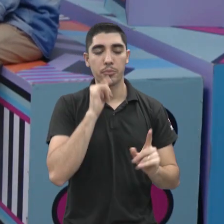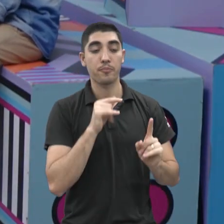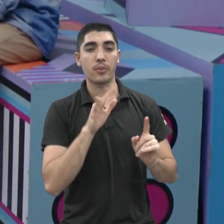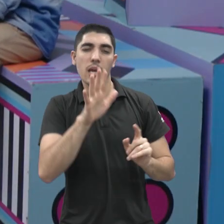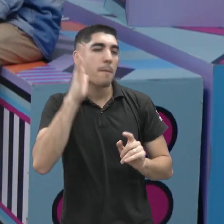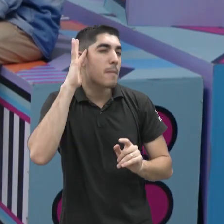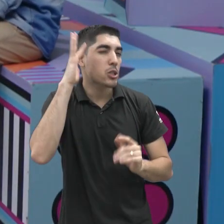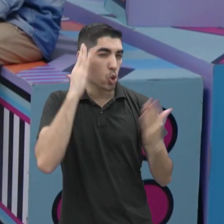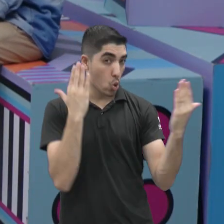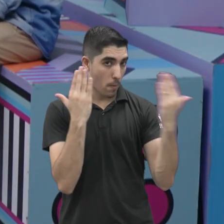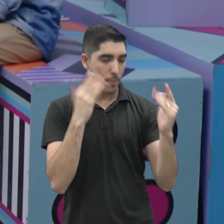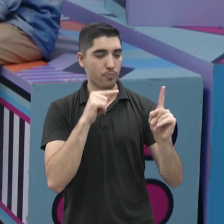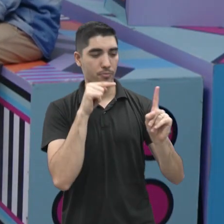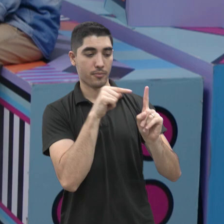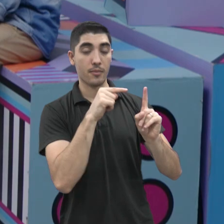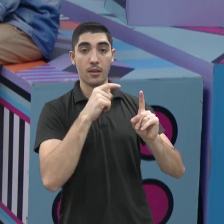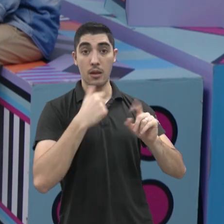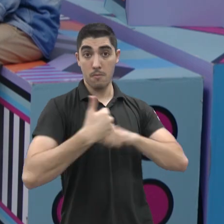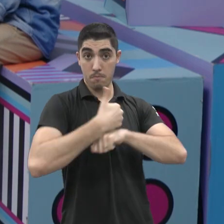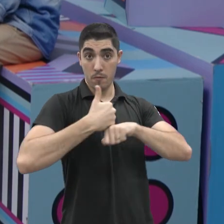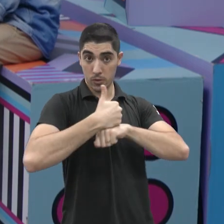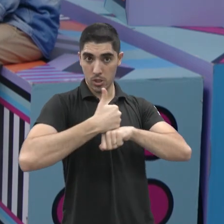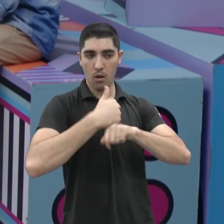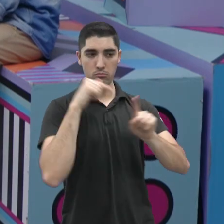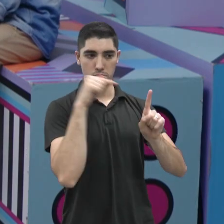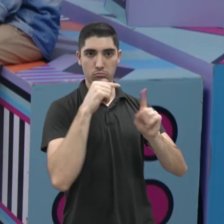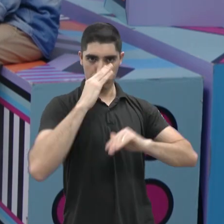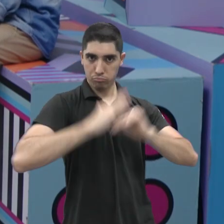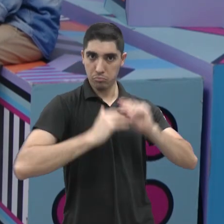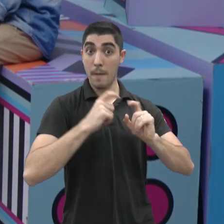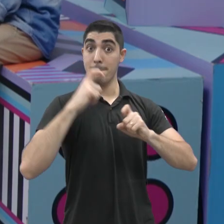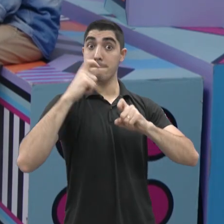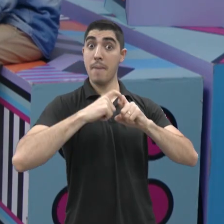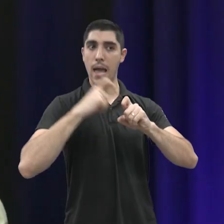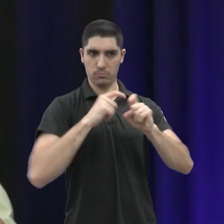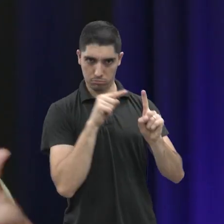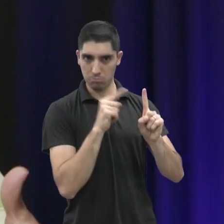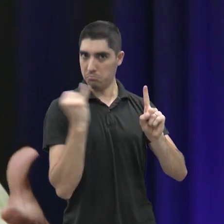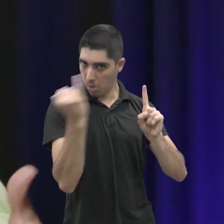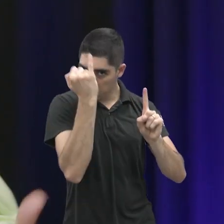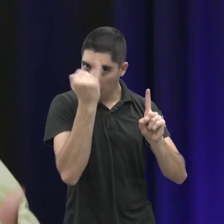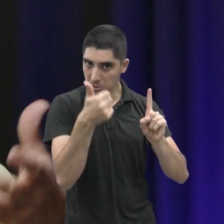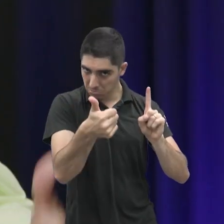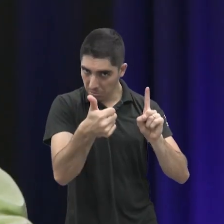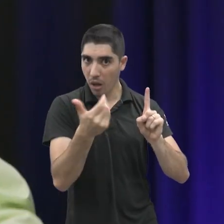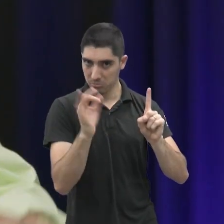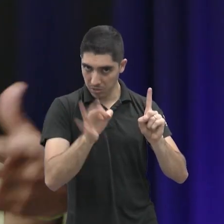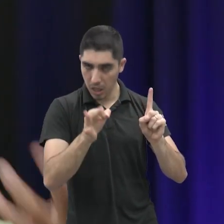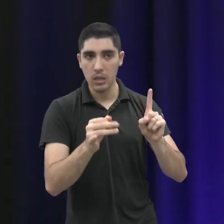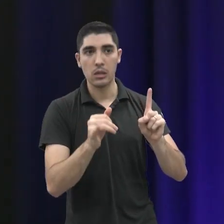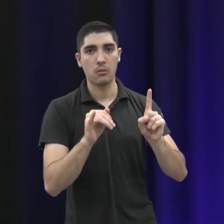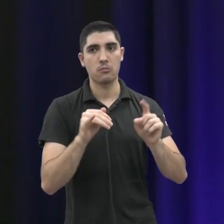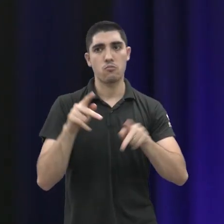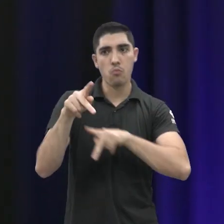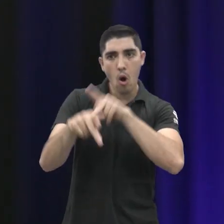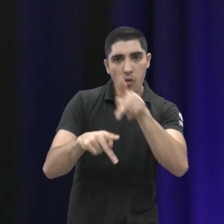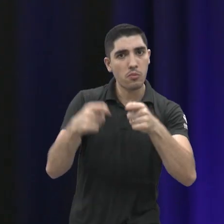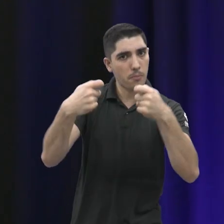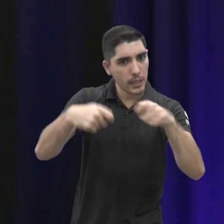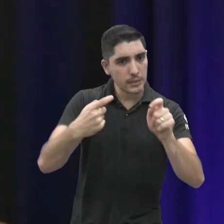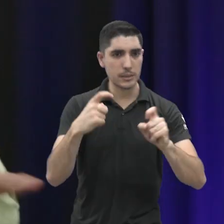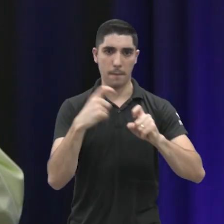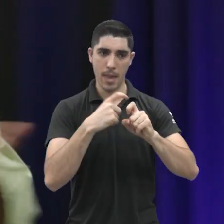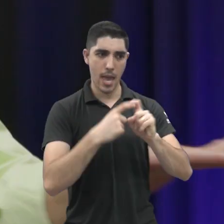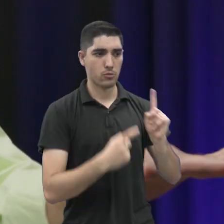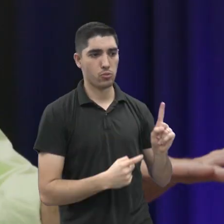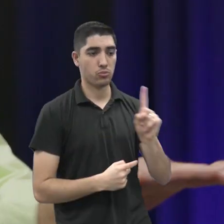médico. Vocês acham que é uma profissão importante, né? Que a cidade, a população precisa? Sem dúvida. Ou seja, se